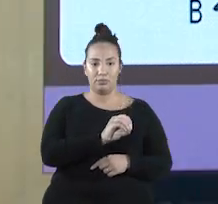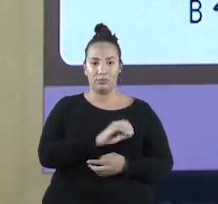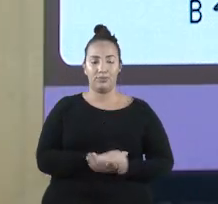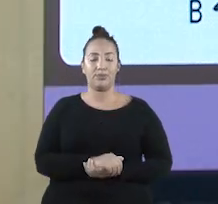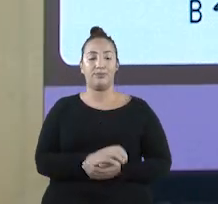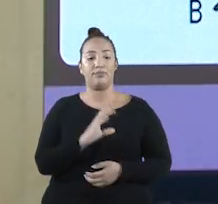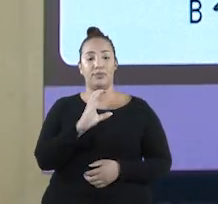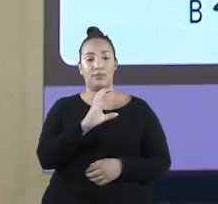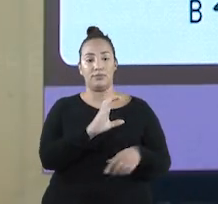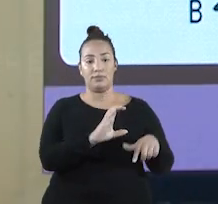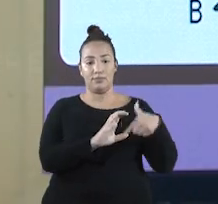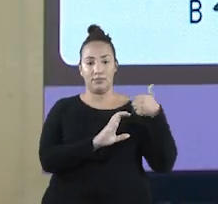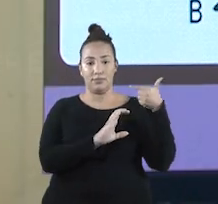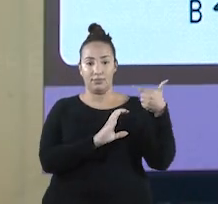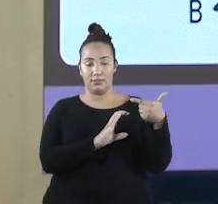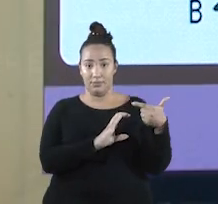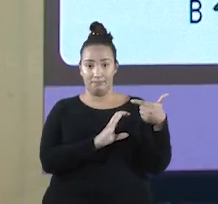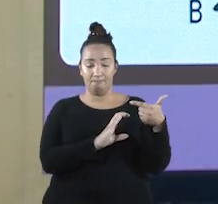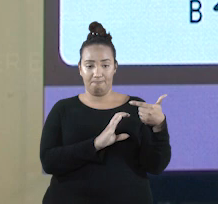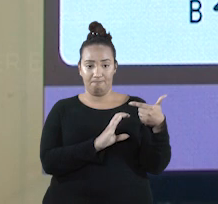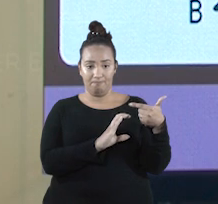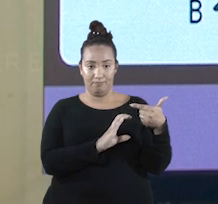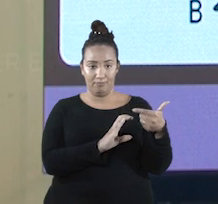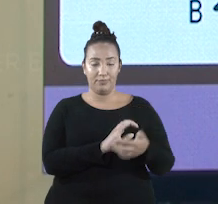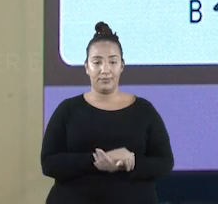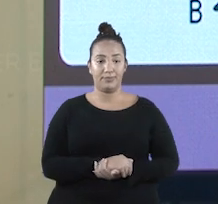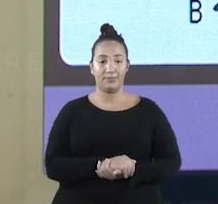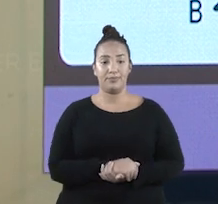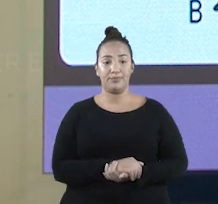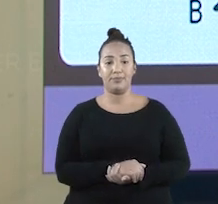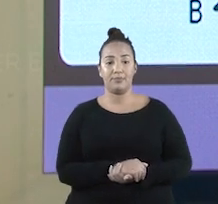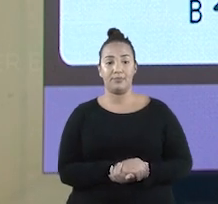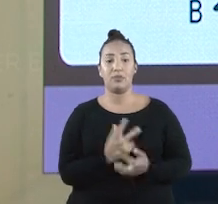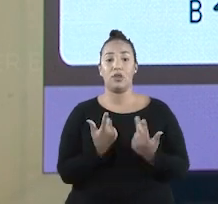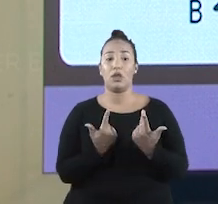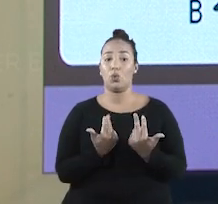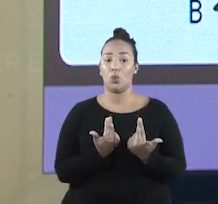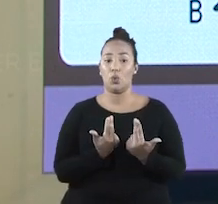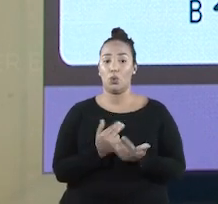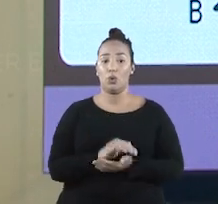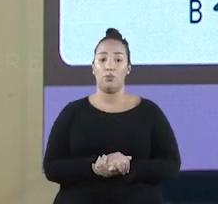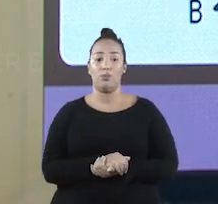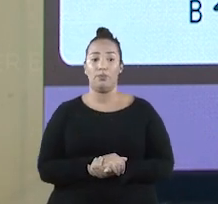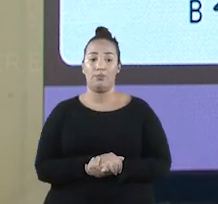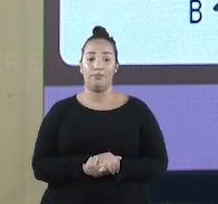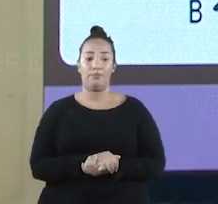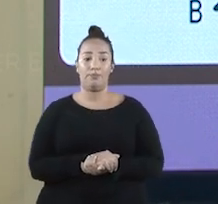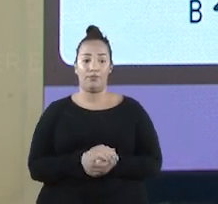agora. C ao quadrado, ó, o quadrado de um cateto é igual